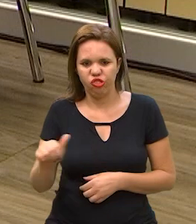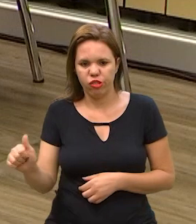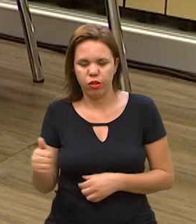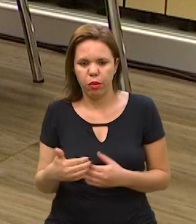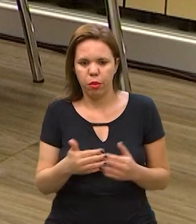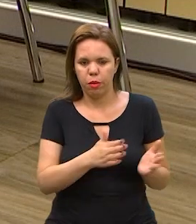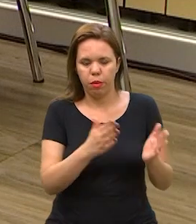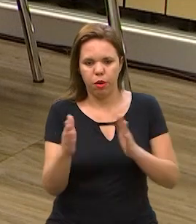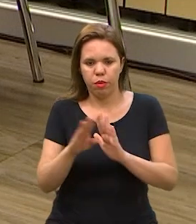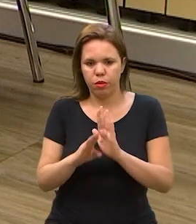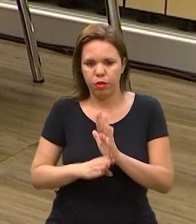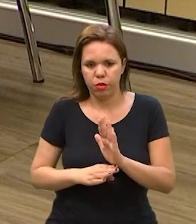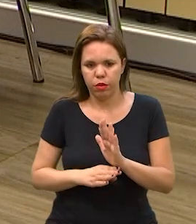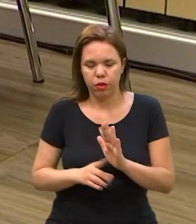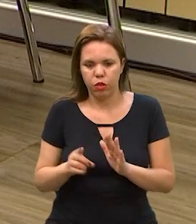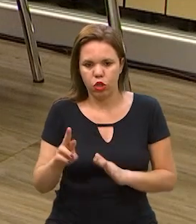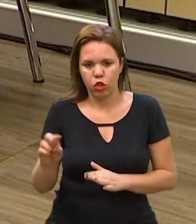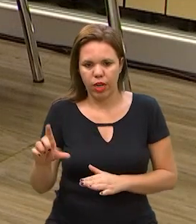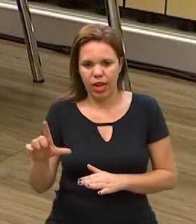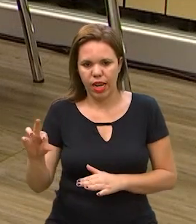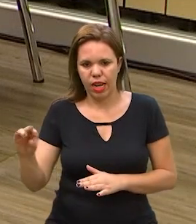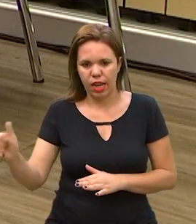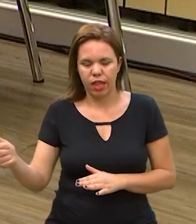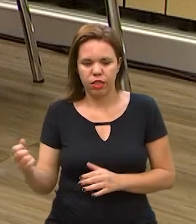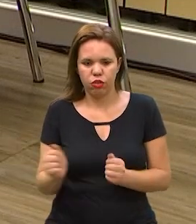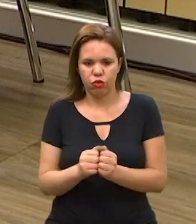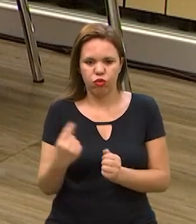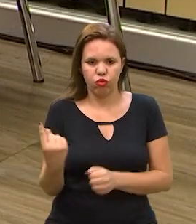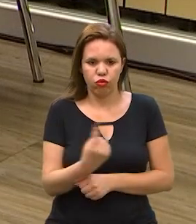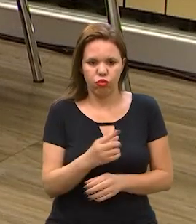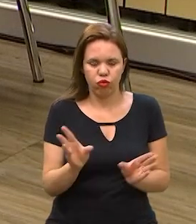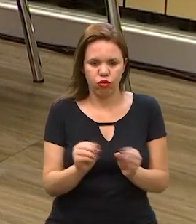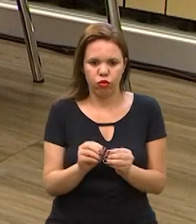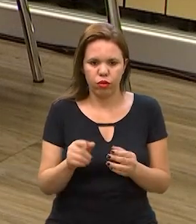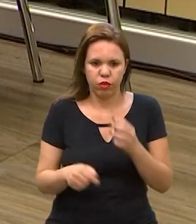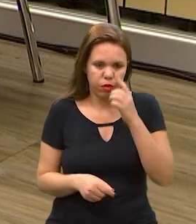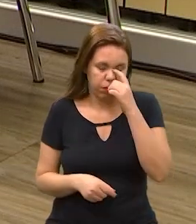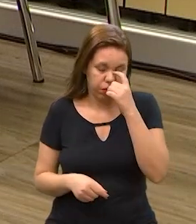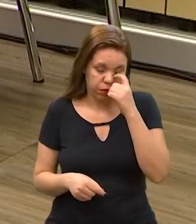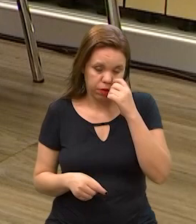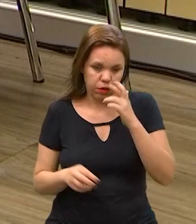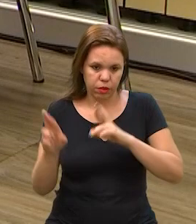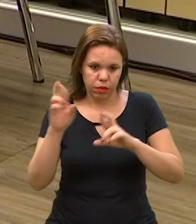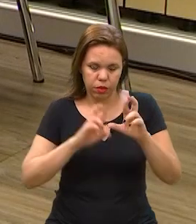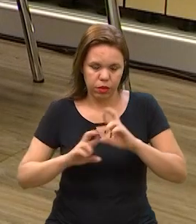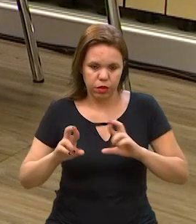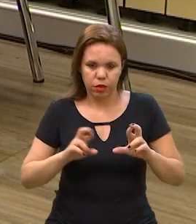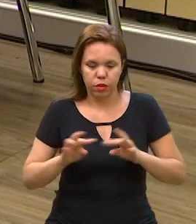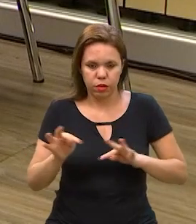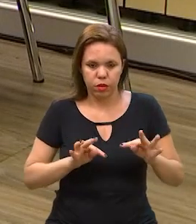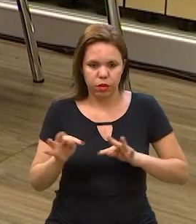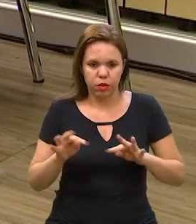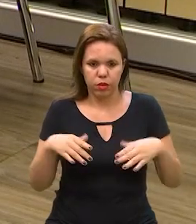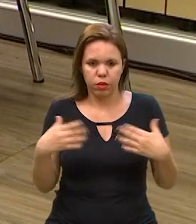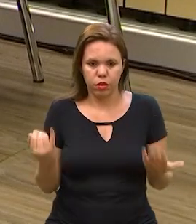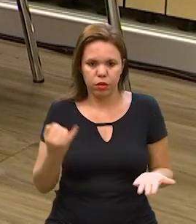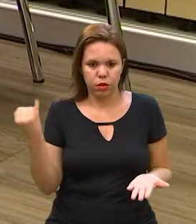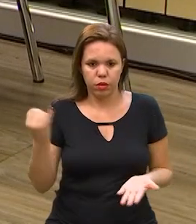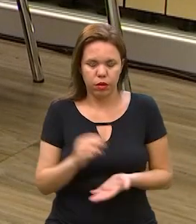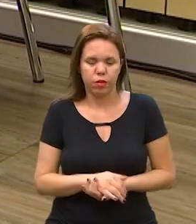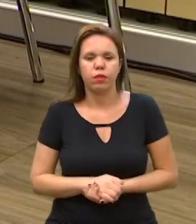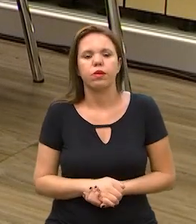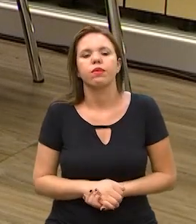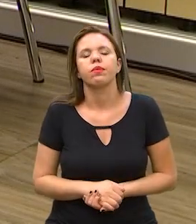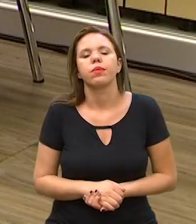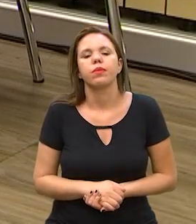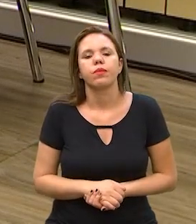próximo bloco a doutora Carla estará aqui conosco e a gente vai fazer um fechamento desses exames preventivos, o quanto eles são